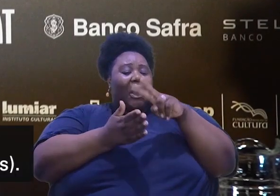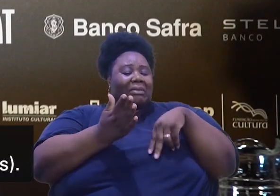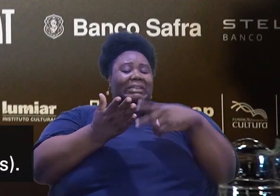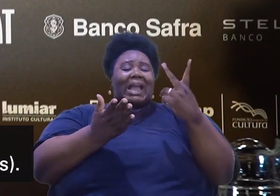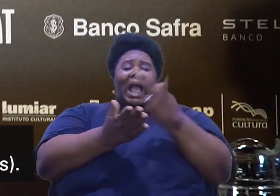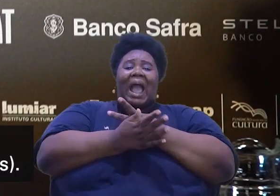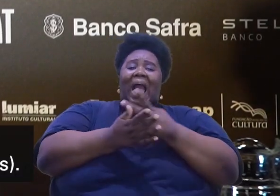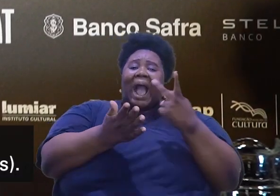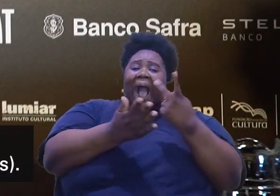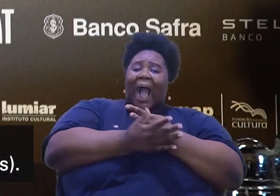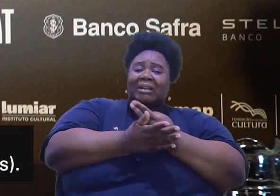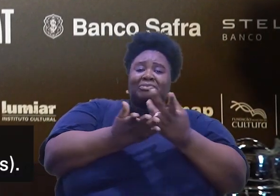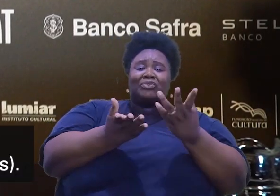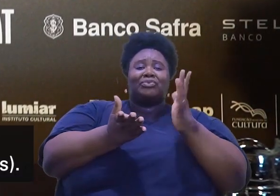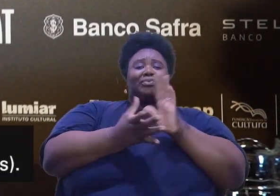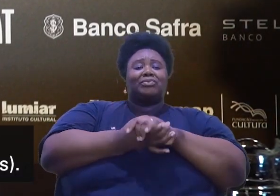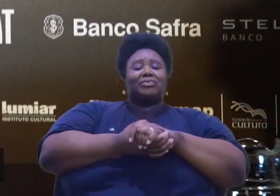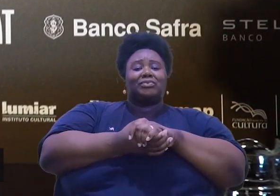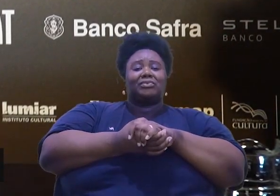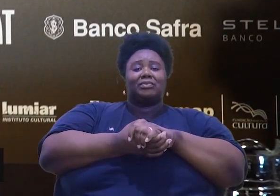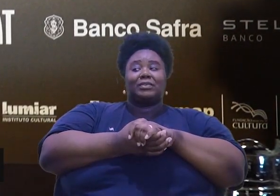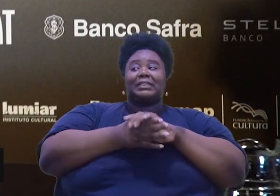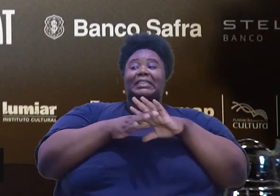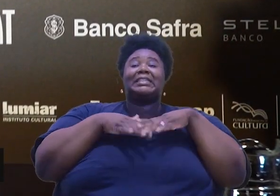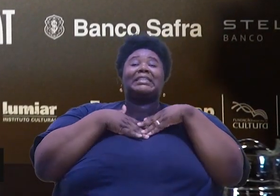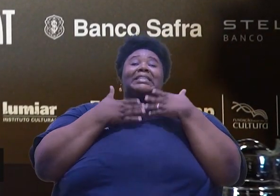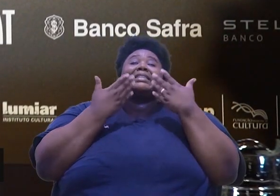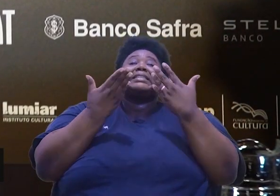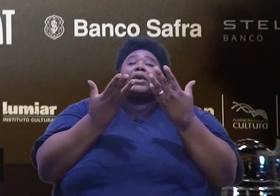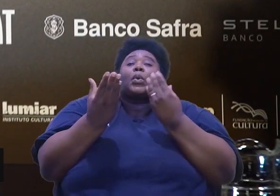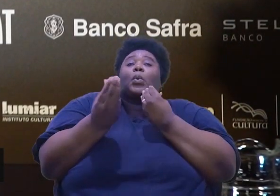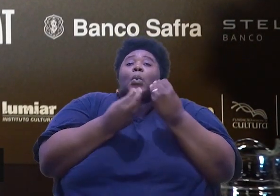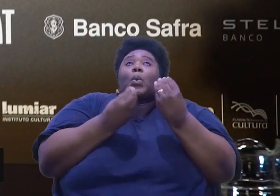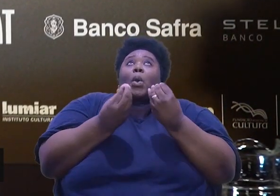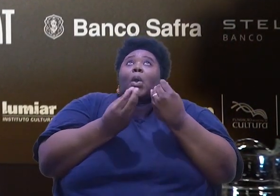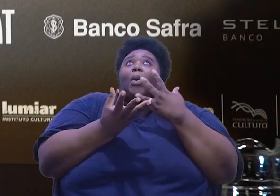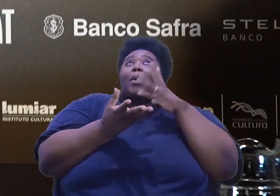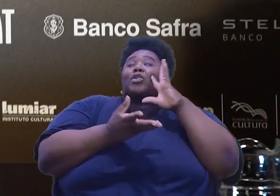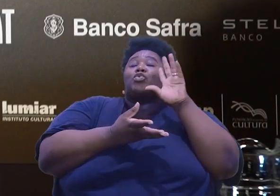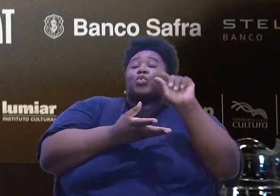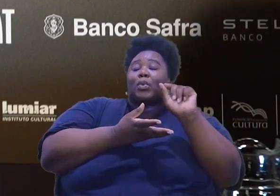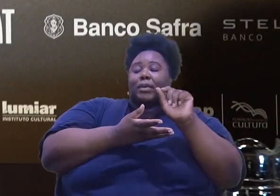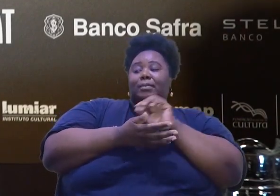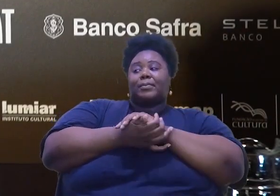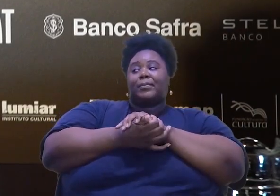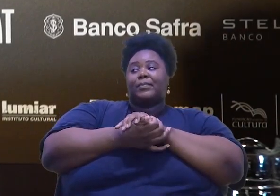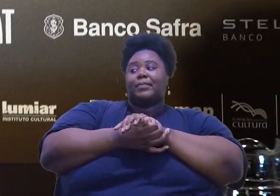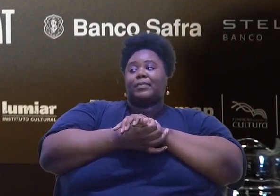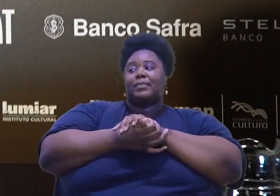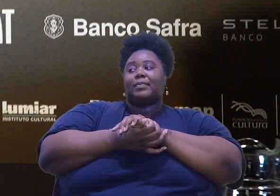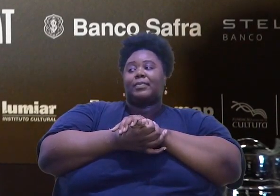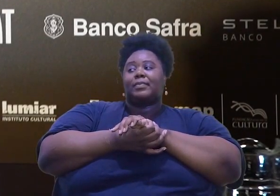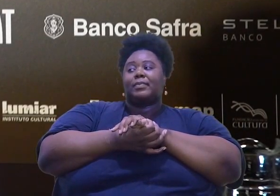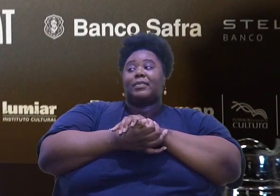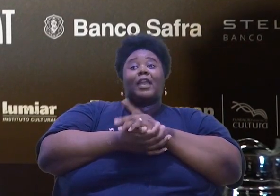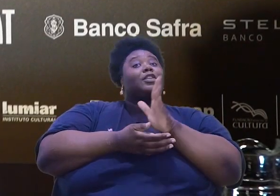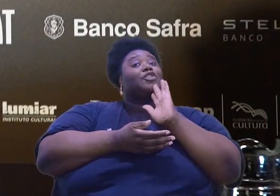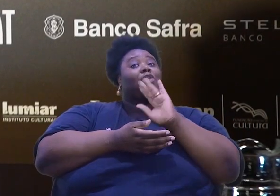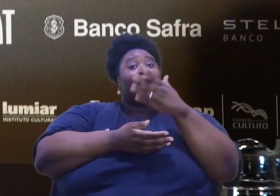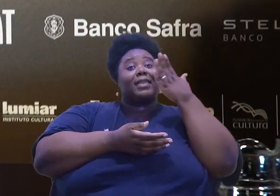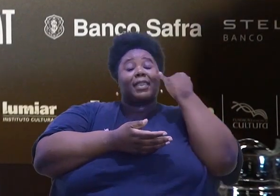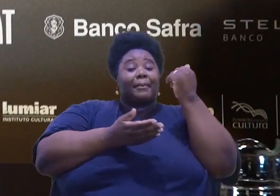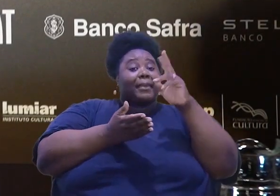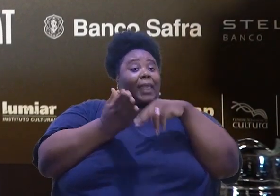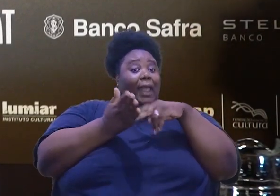Pituxinha fugiu da caixinha. Então, qual a conclusão que eu chego? Que eu já estava